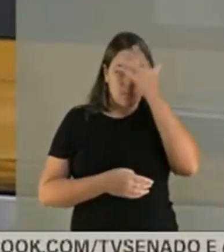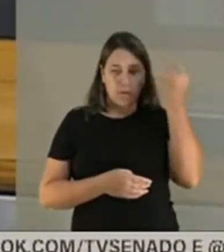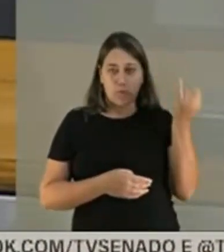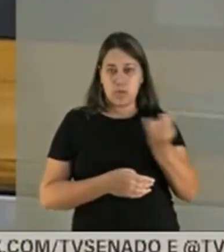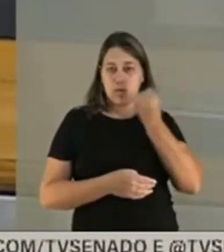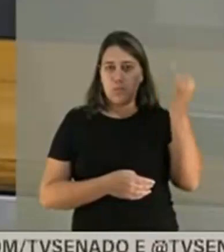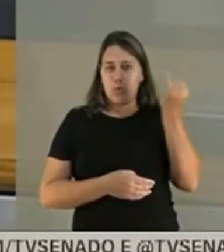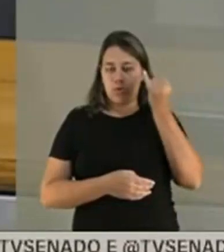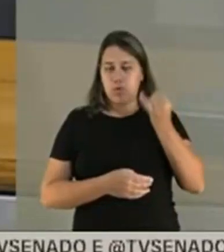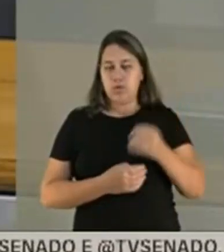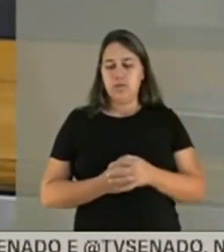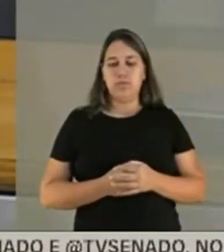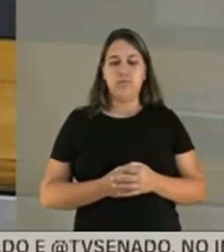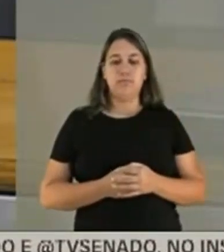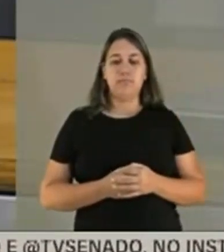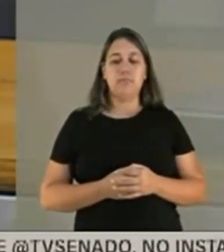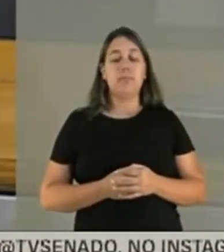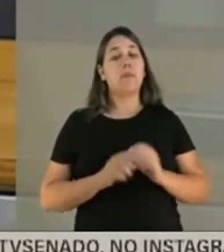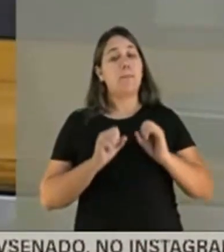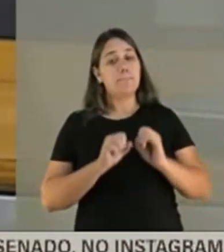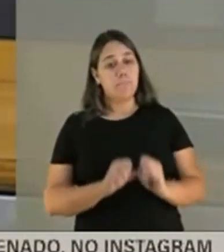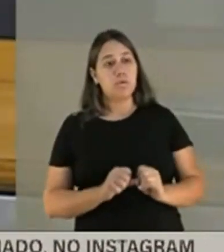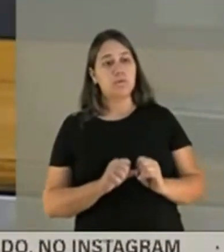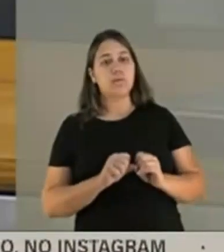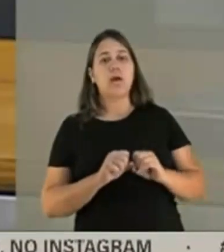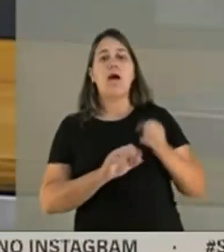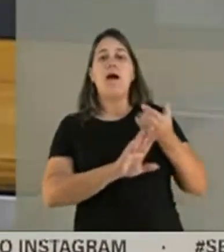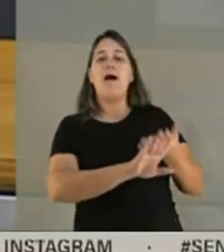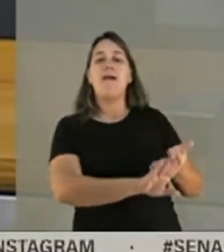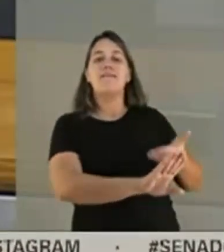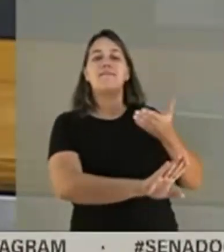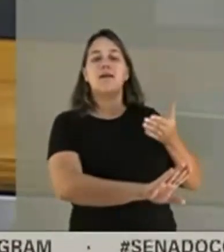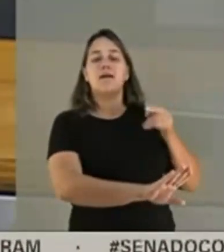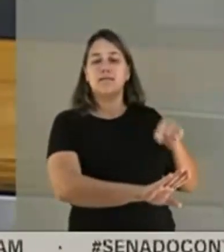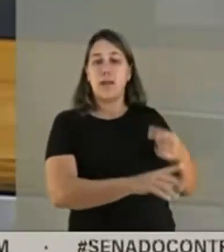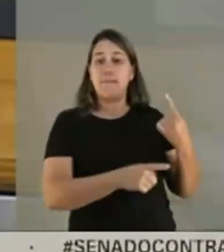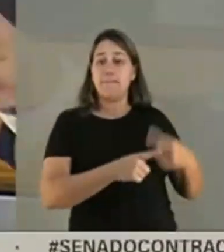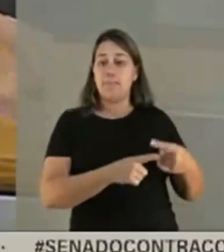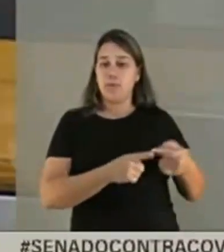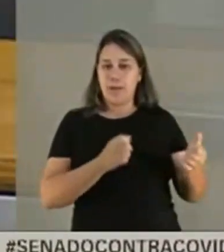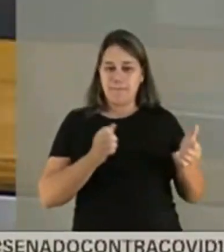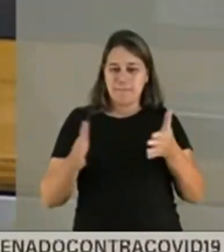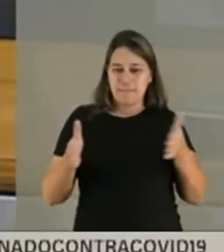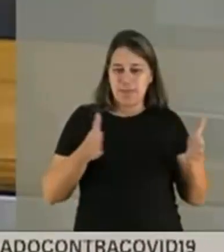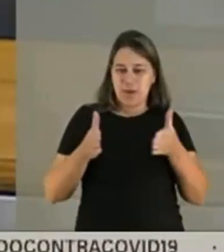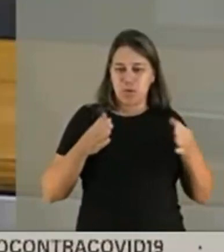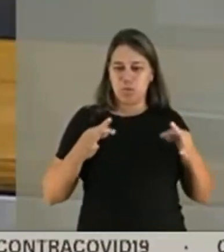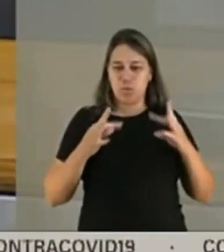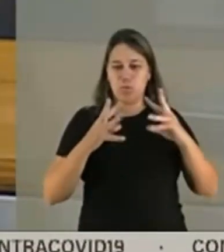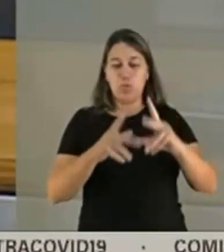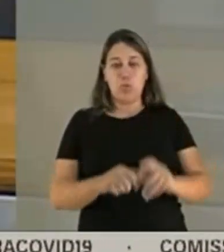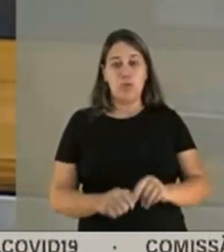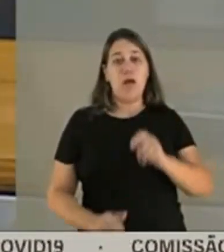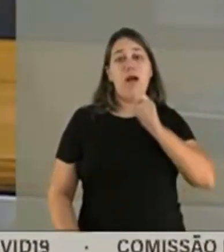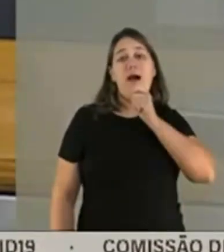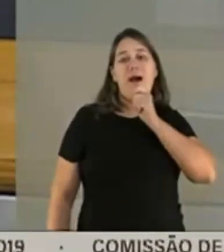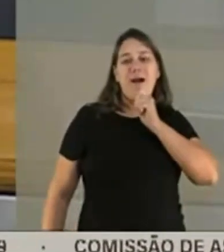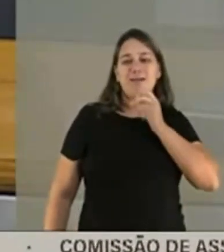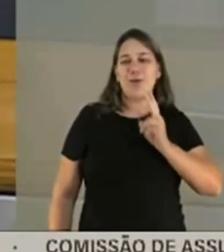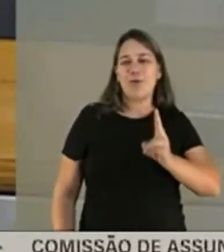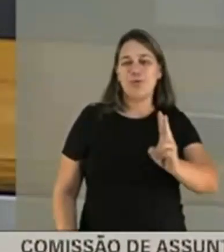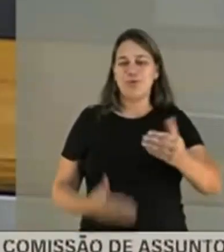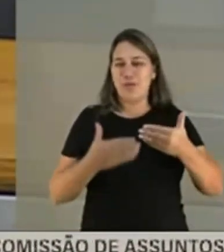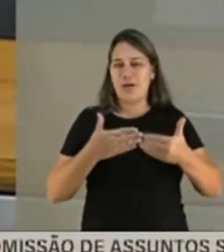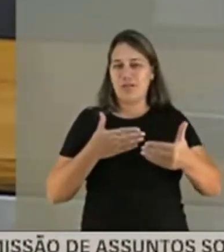importantes desse escândalo, que a gente possa pelo menos pedir o afastamento dele, porque nesse período inteiro ele ainda está à